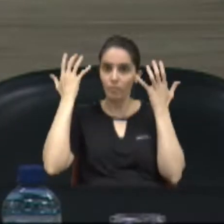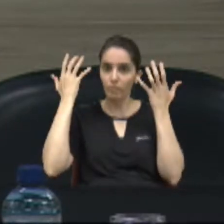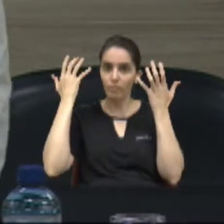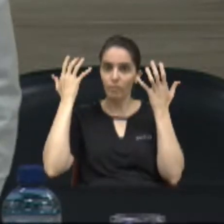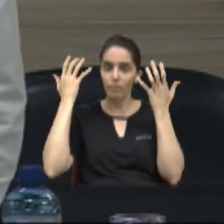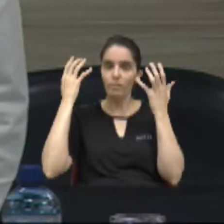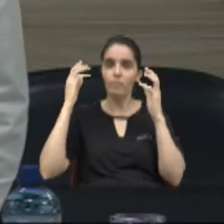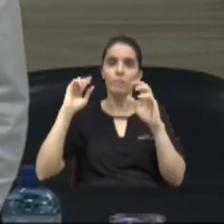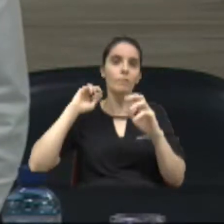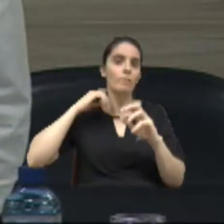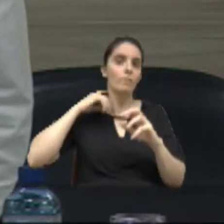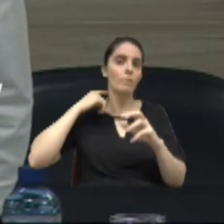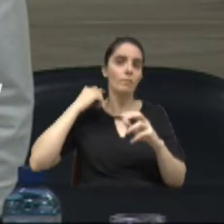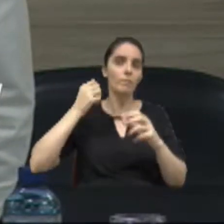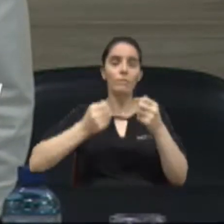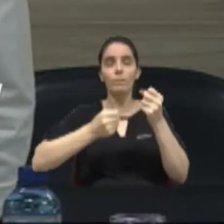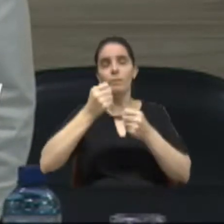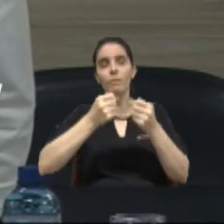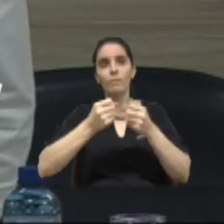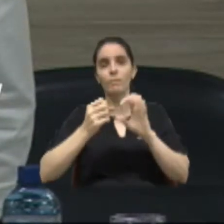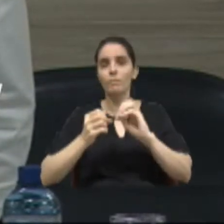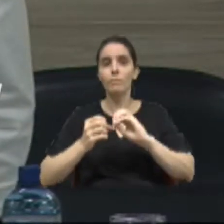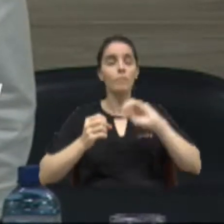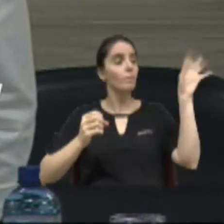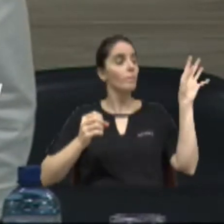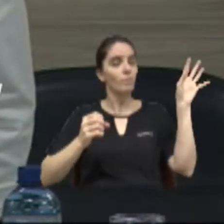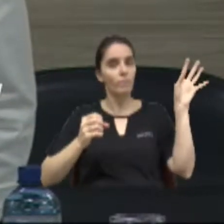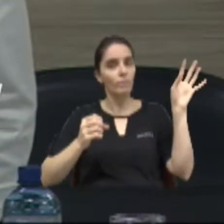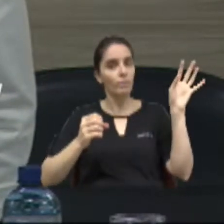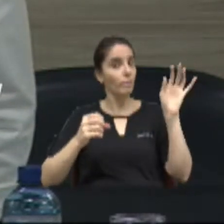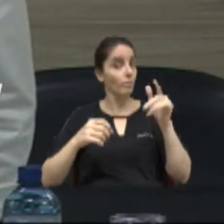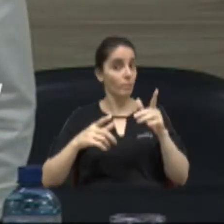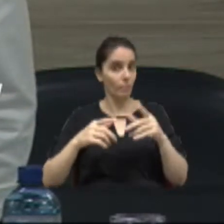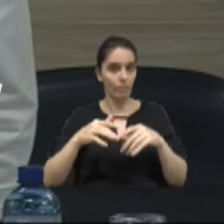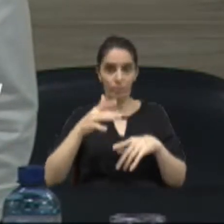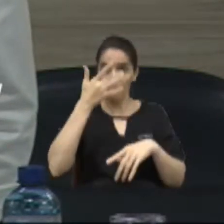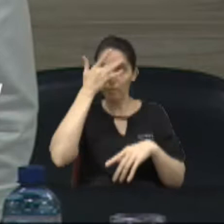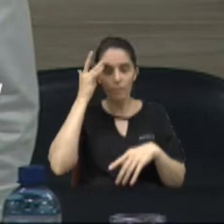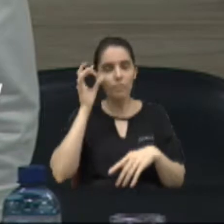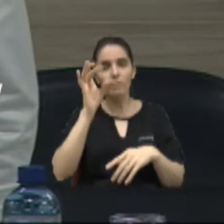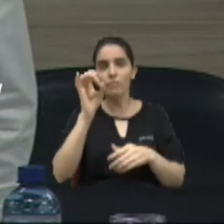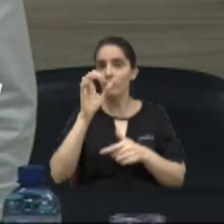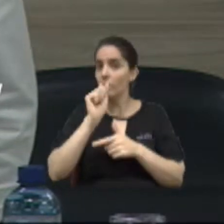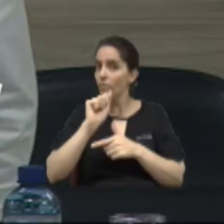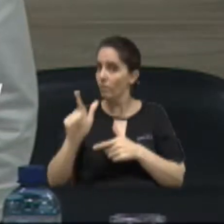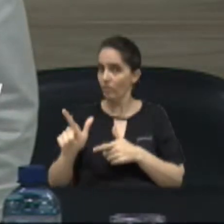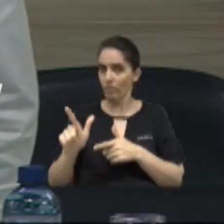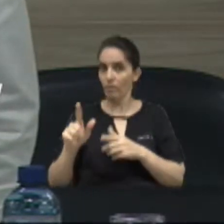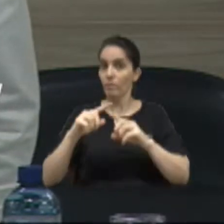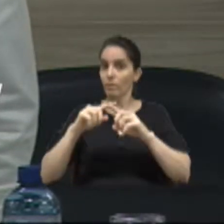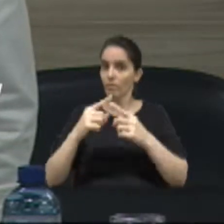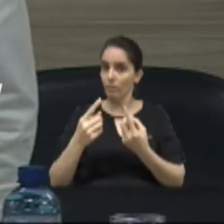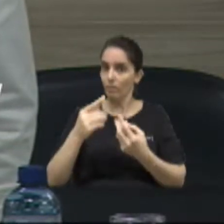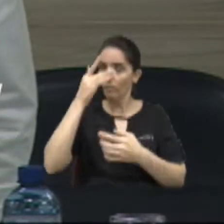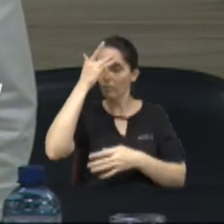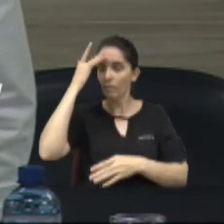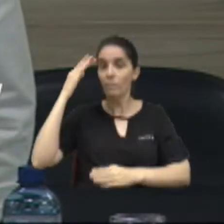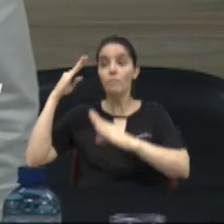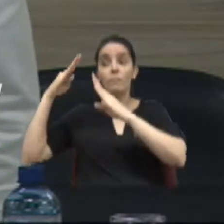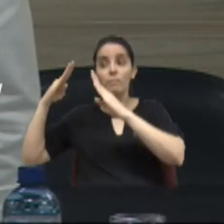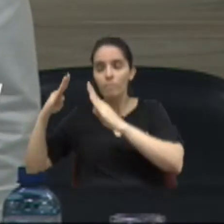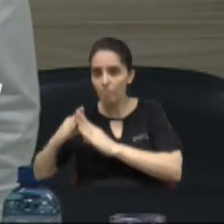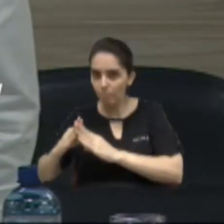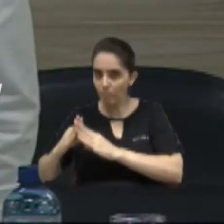janela. Os moradores da nossa área rural, que são antigos, que